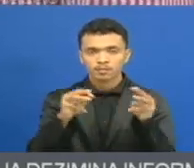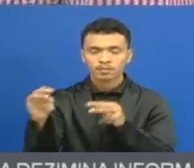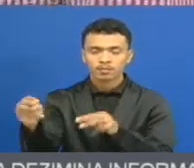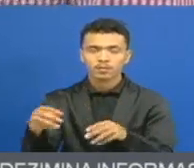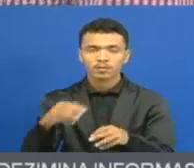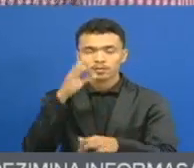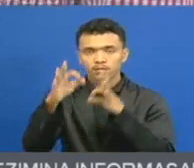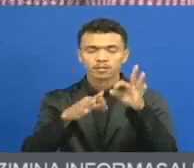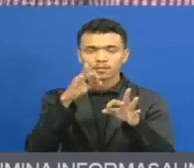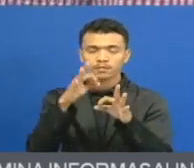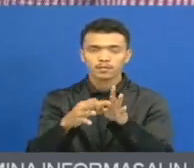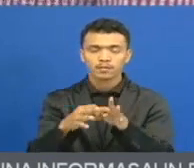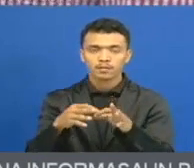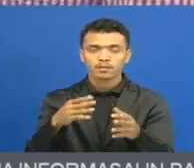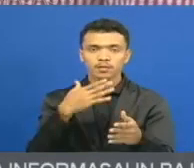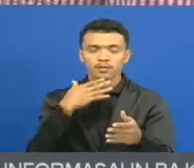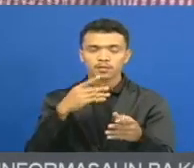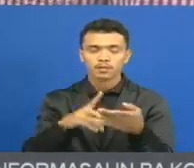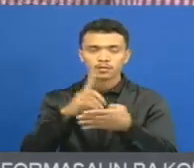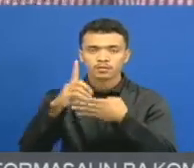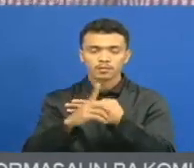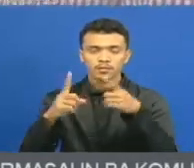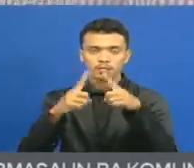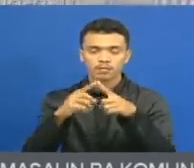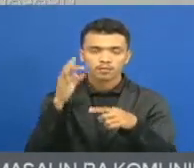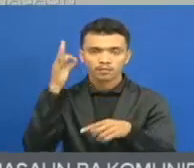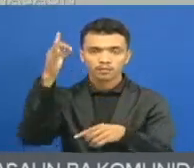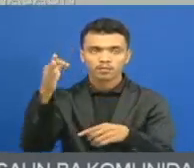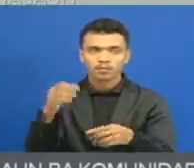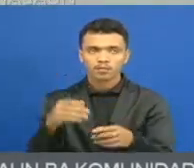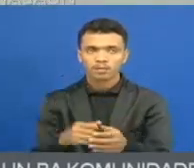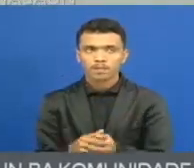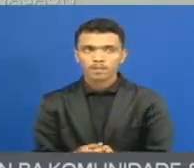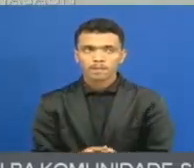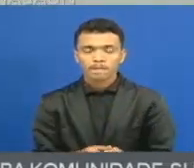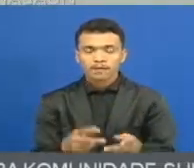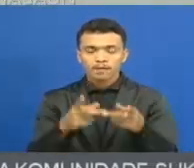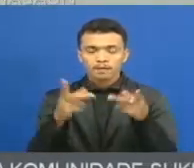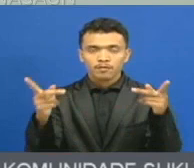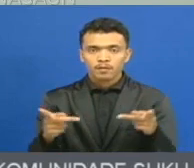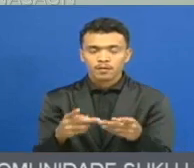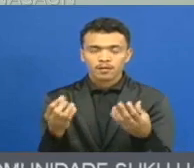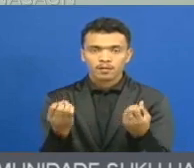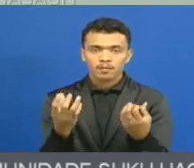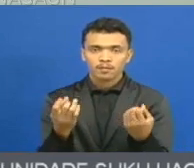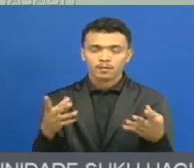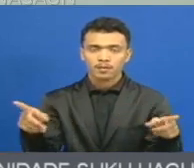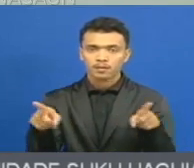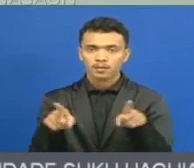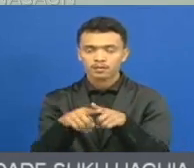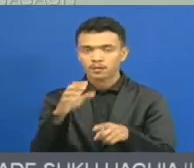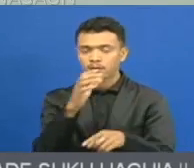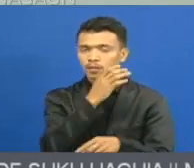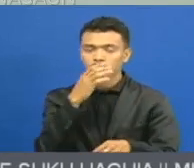onde garante sustentabilidade e desenvolvimento para o futuro. E a nevaia setor barak. Por exemplo, o setor agricultura,